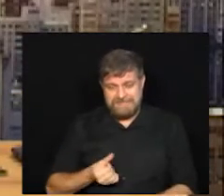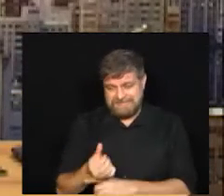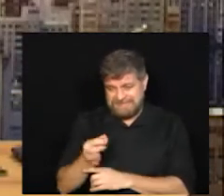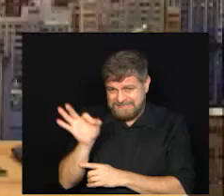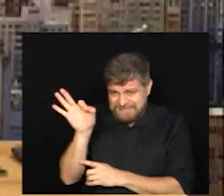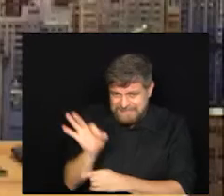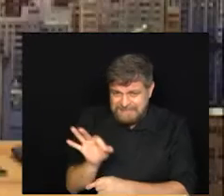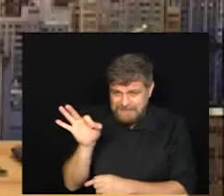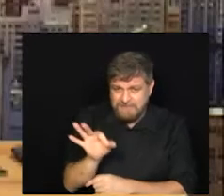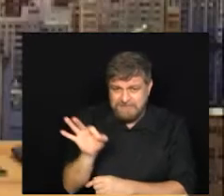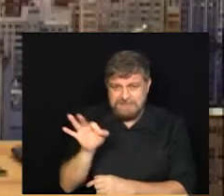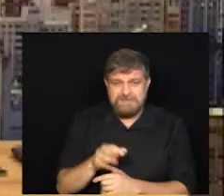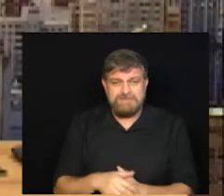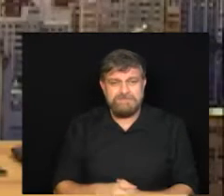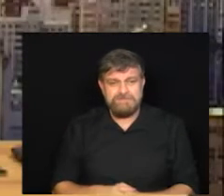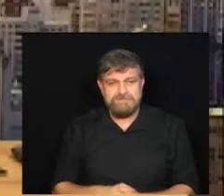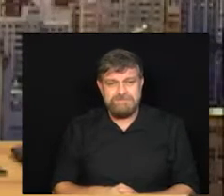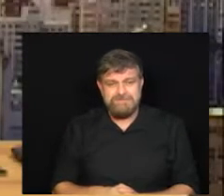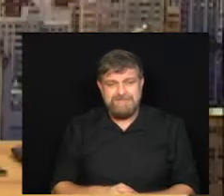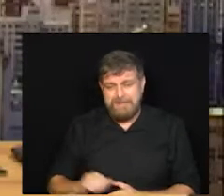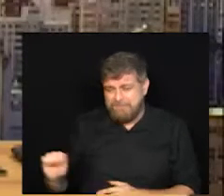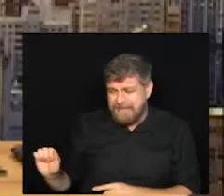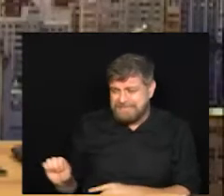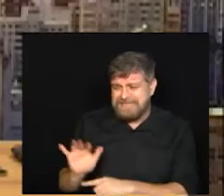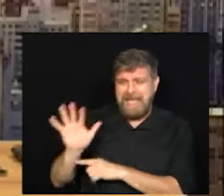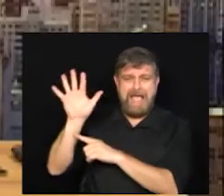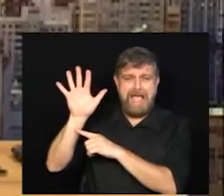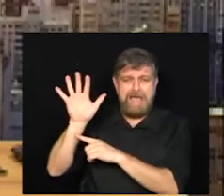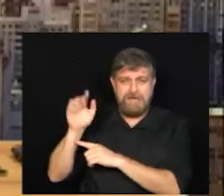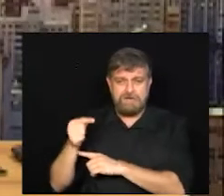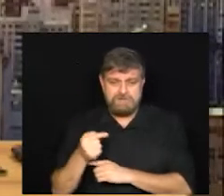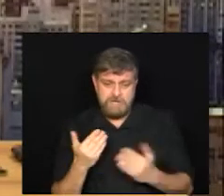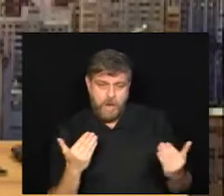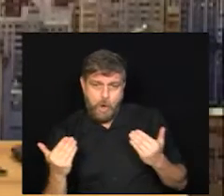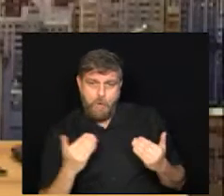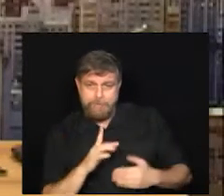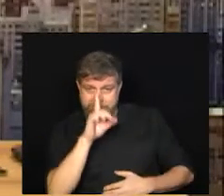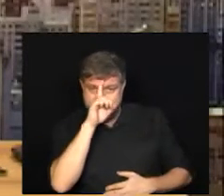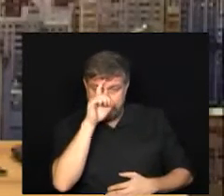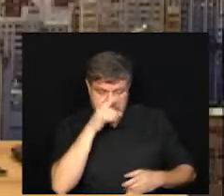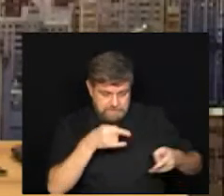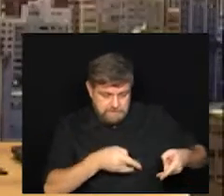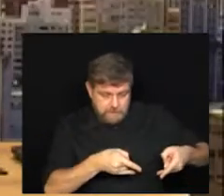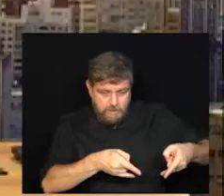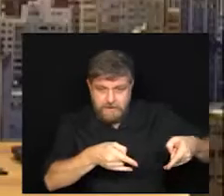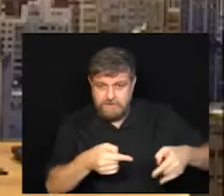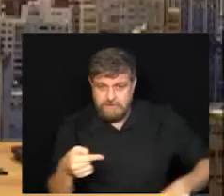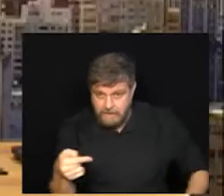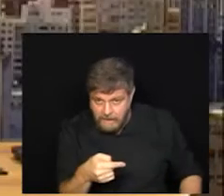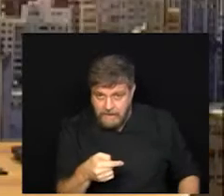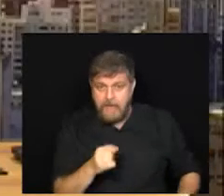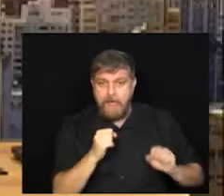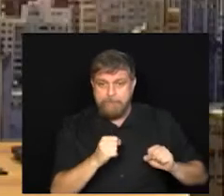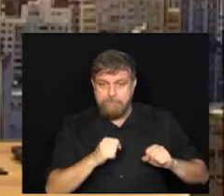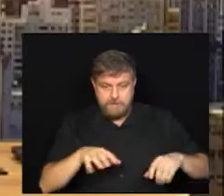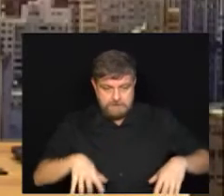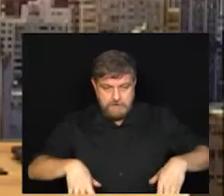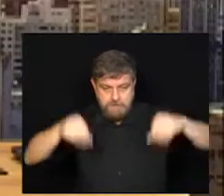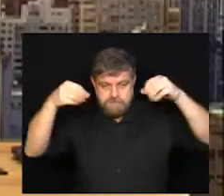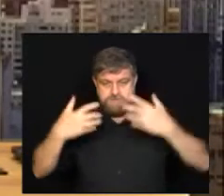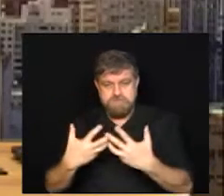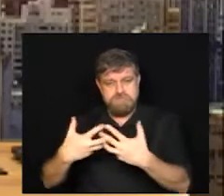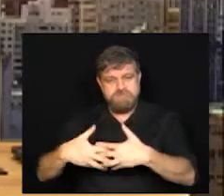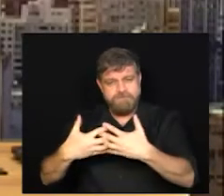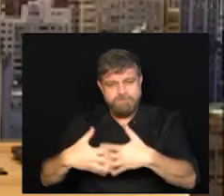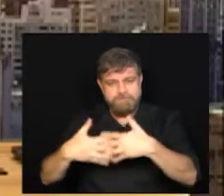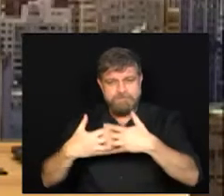60%, né, Sérgio? 60% mais caro do que um leito de hospital. Então, o hospital de campanha pode sim ser reativado, mas